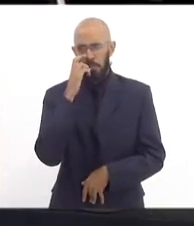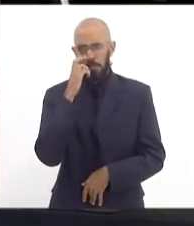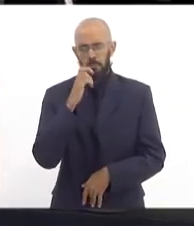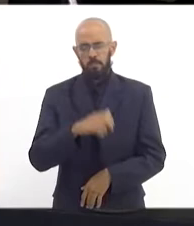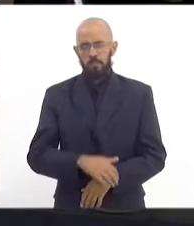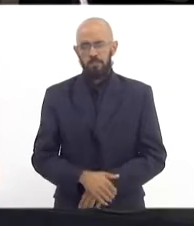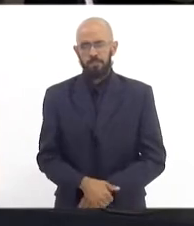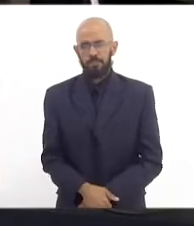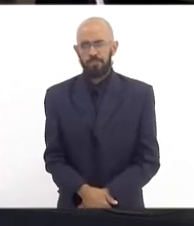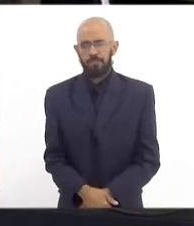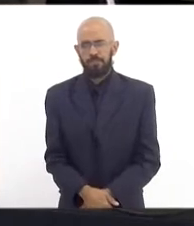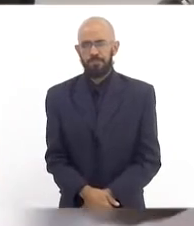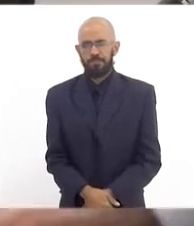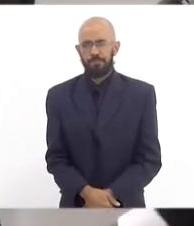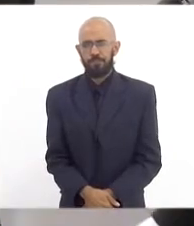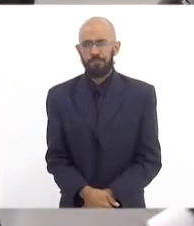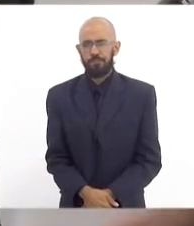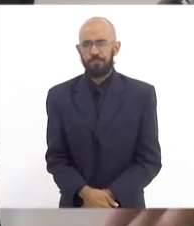os